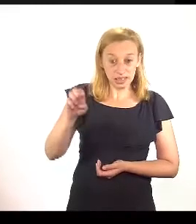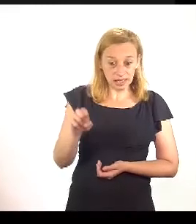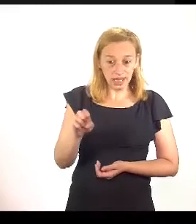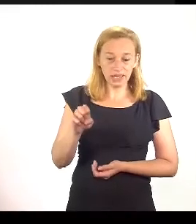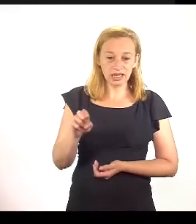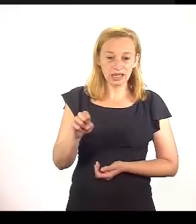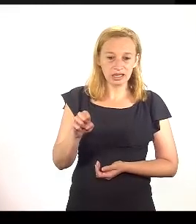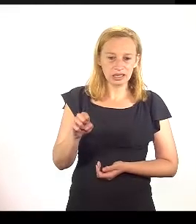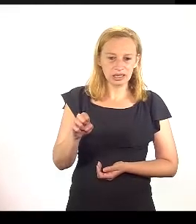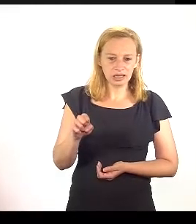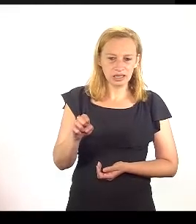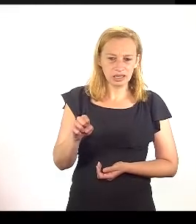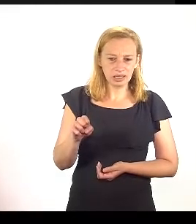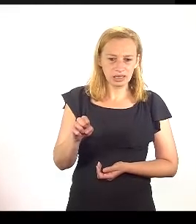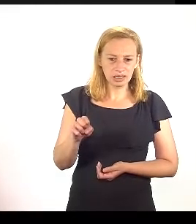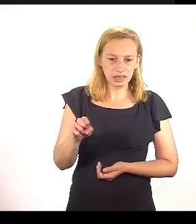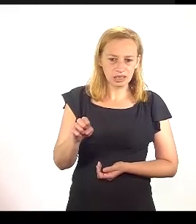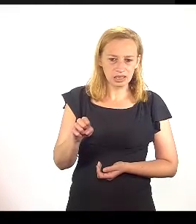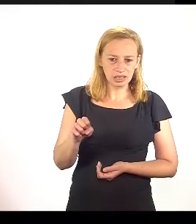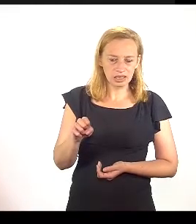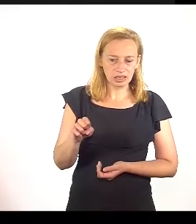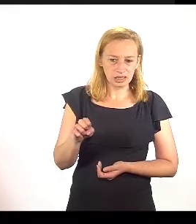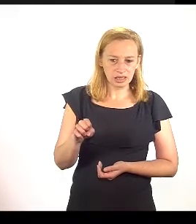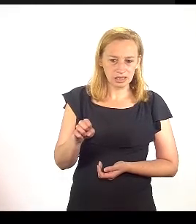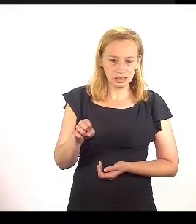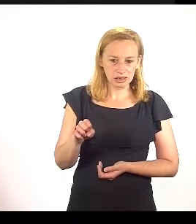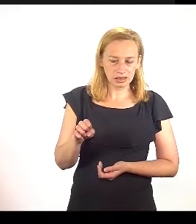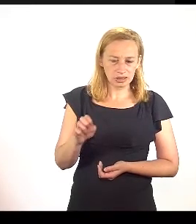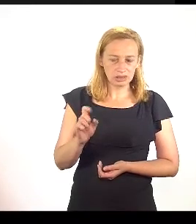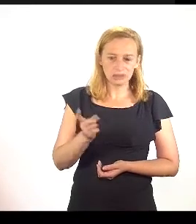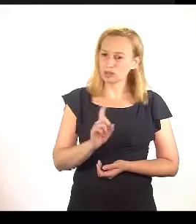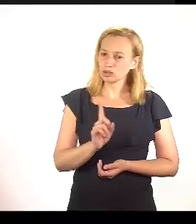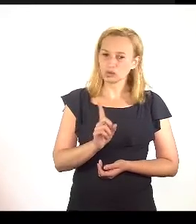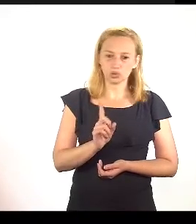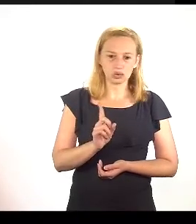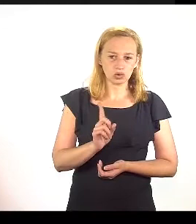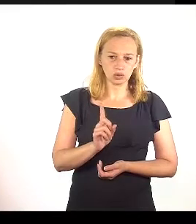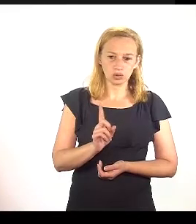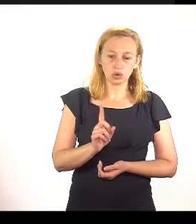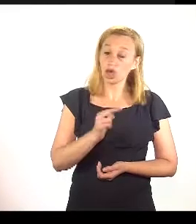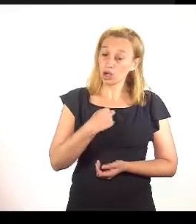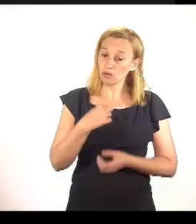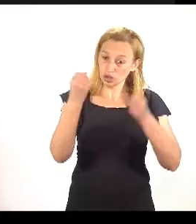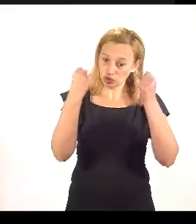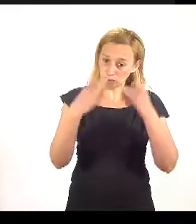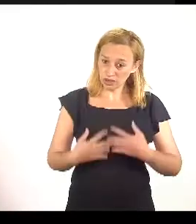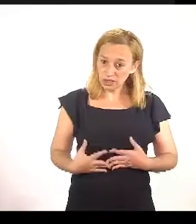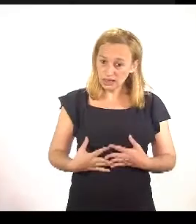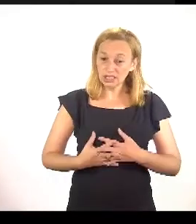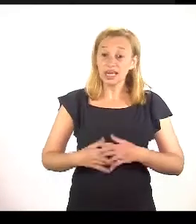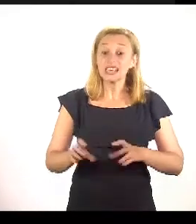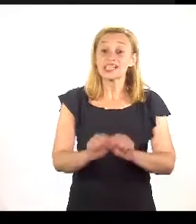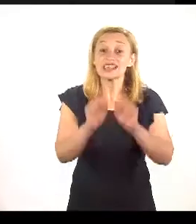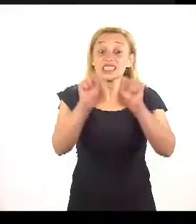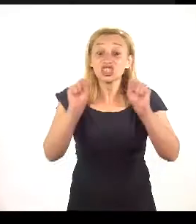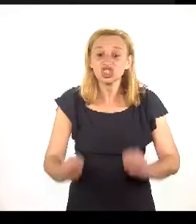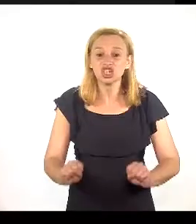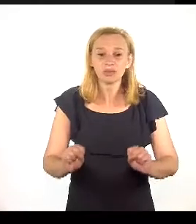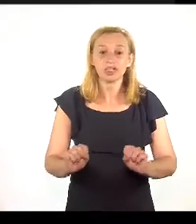SEDAI, primeiro, além de tudo, que trata 72 municípios. Não. Eu vou explicar ao senhor. Sistema.